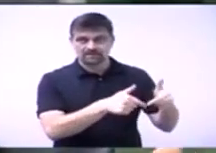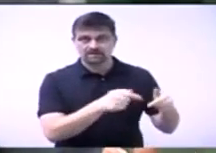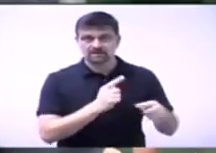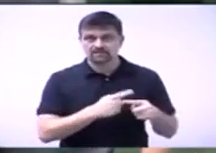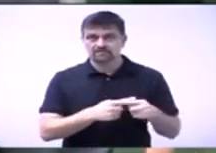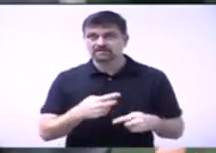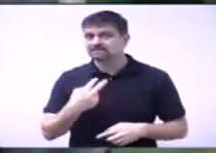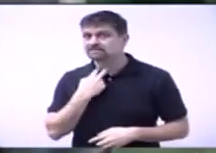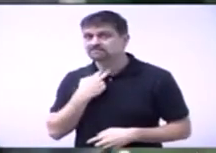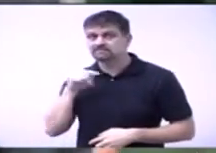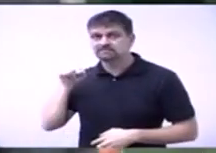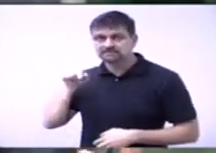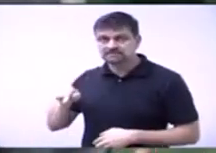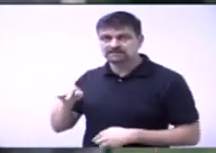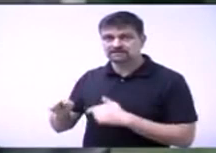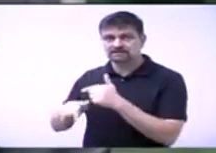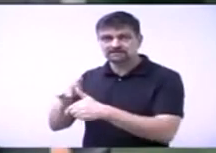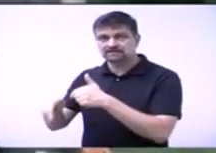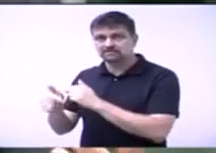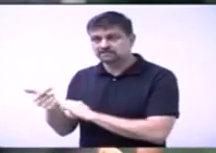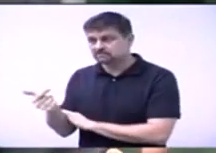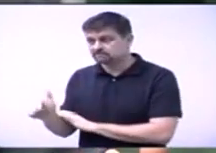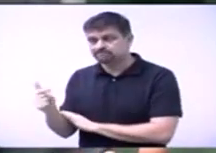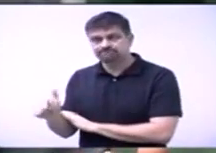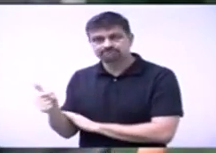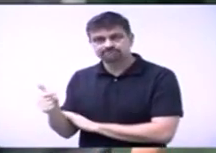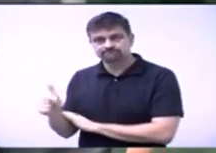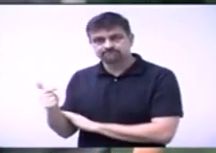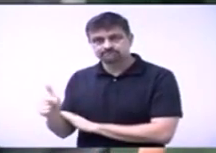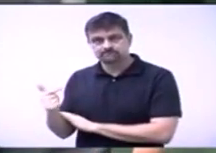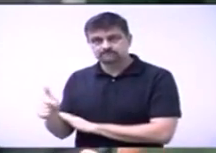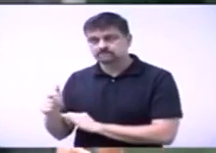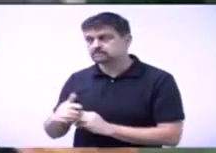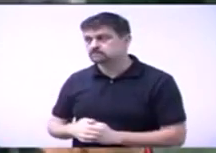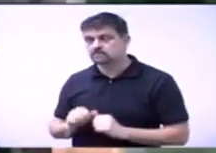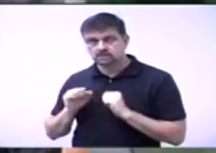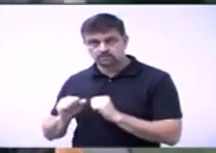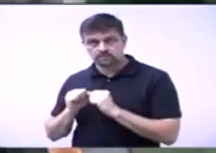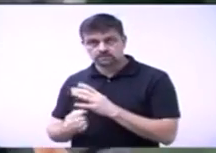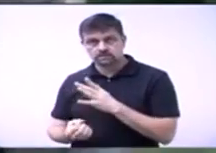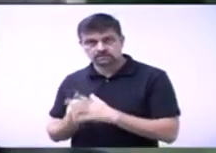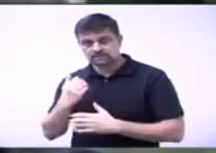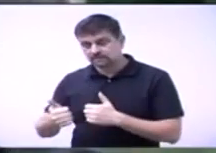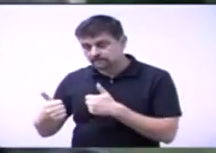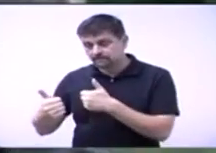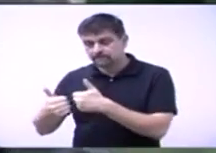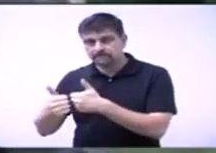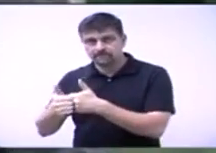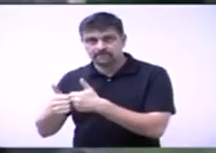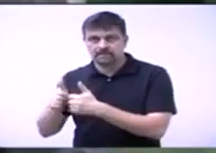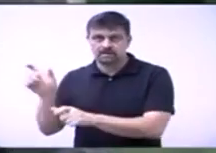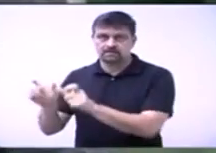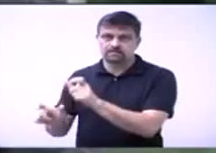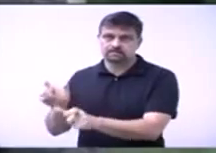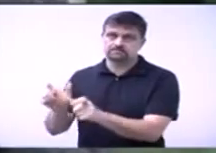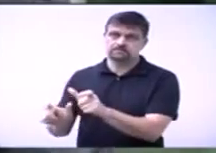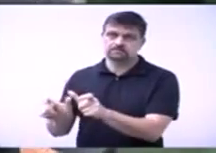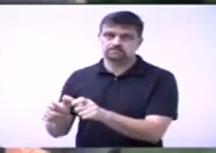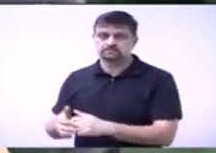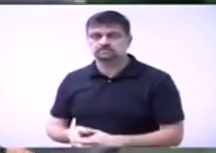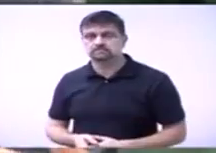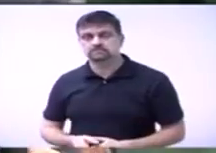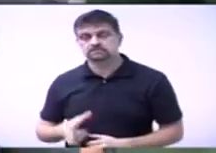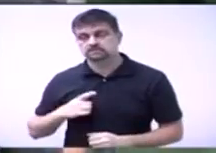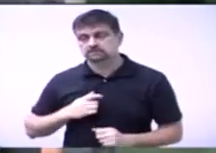existe oferta, por exemplo, de serviços de banco e outros serviços públicos que poderiam estar mais próximo do cidadão. Então,